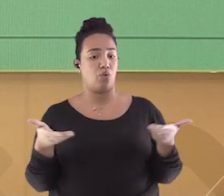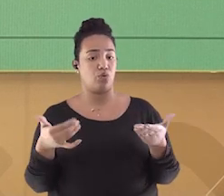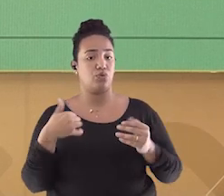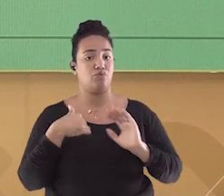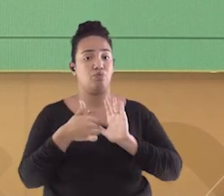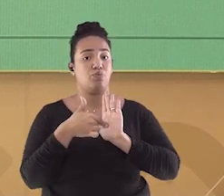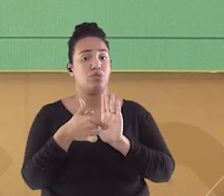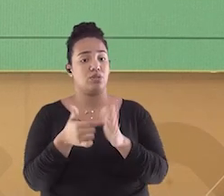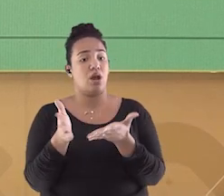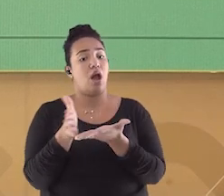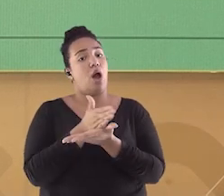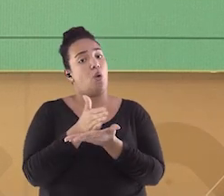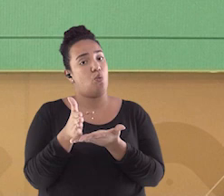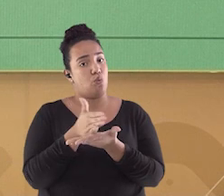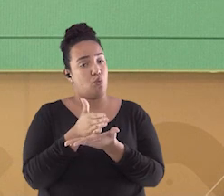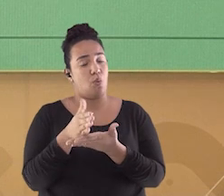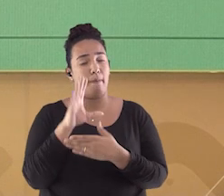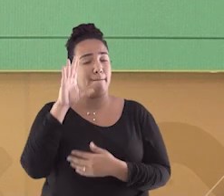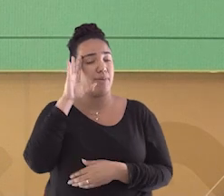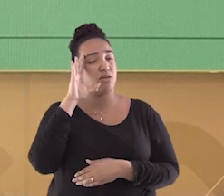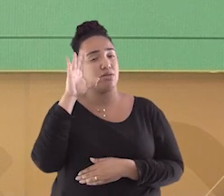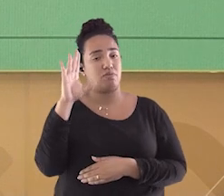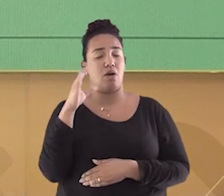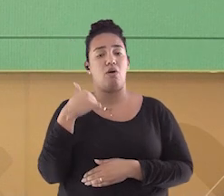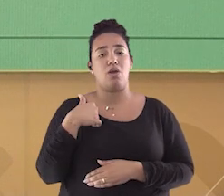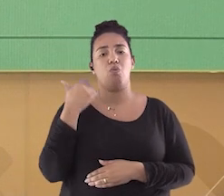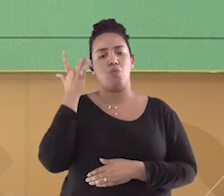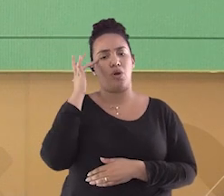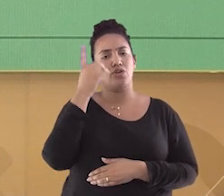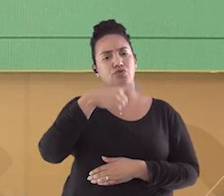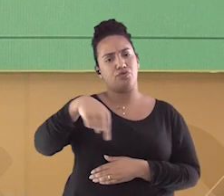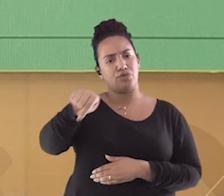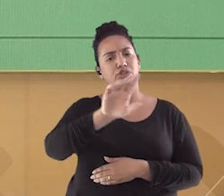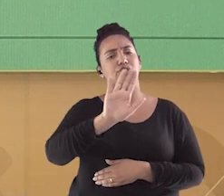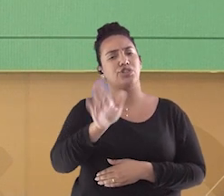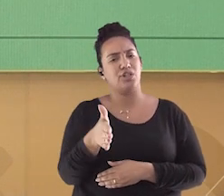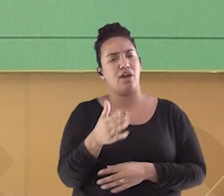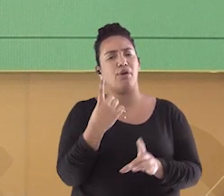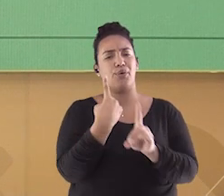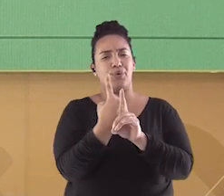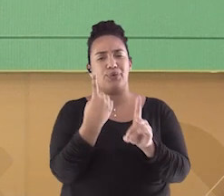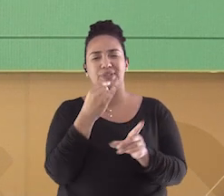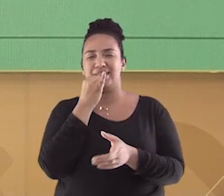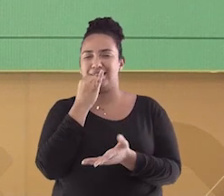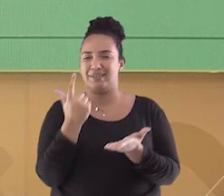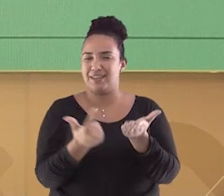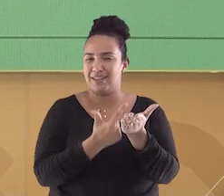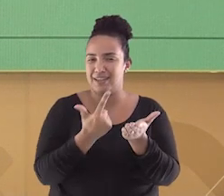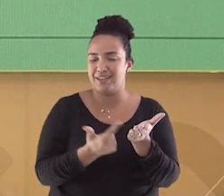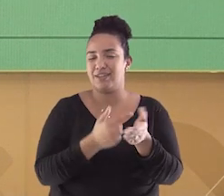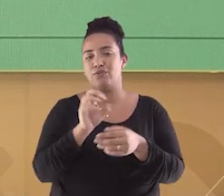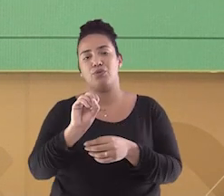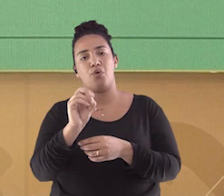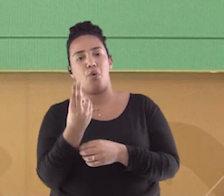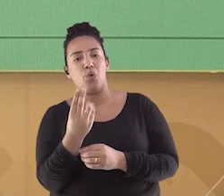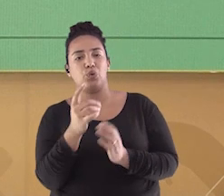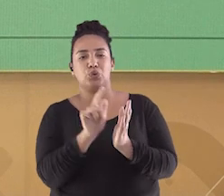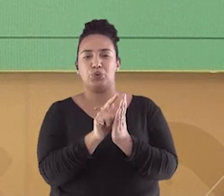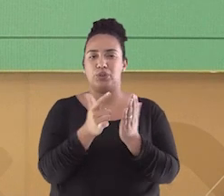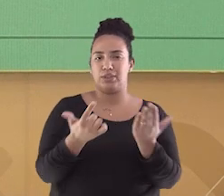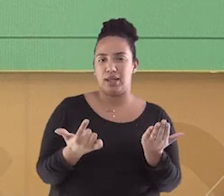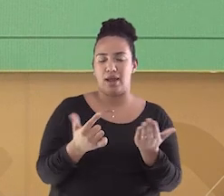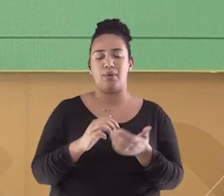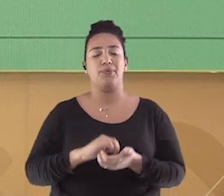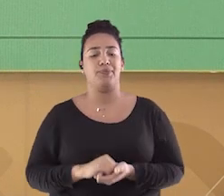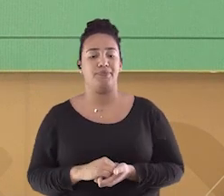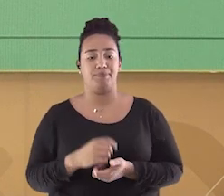alguns principais. O que eu acredito que você já tenha visto nos livros de geografia ou nos jornais e na TV.